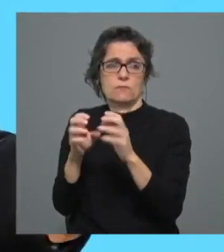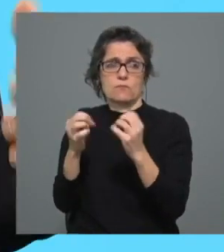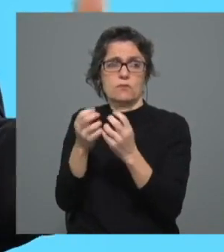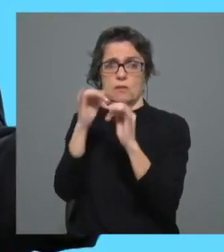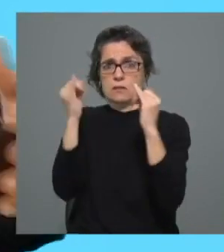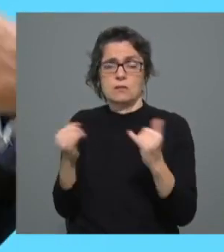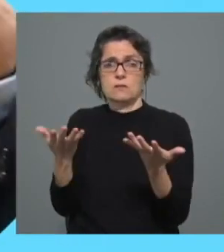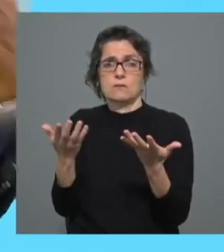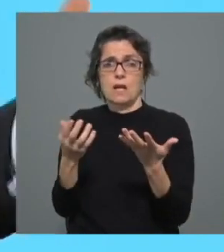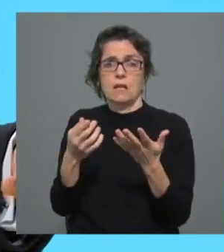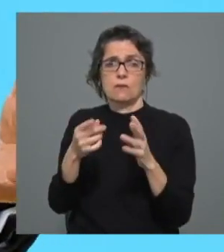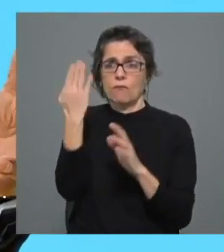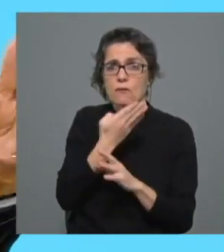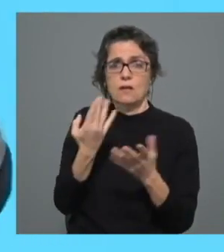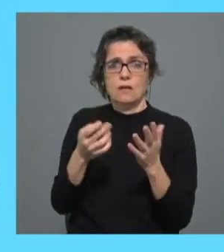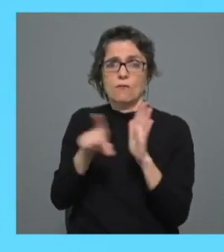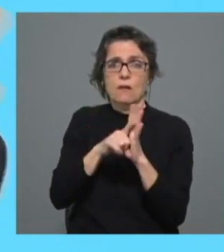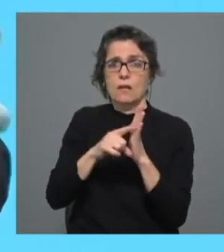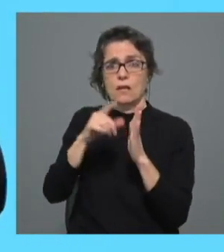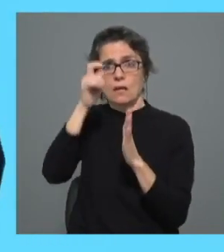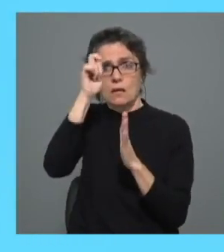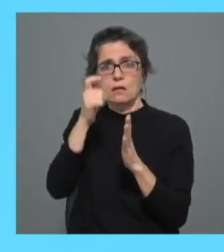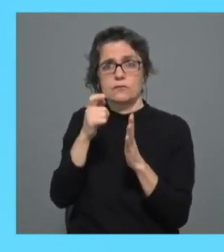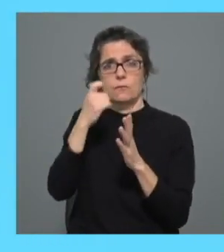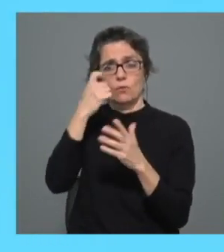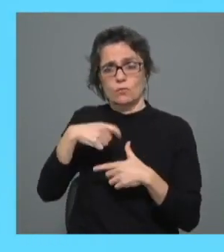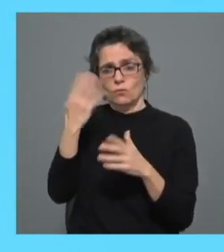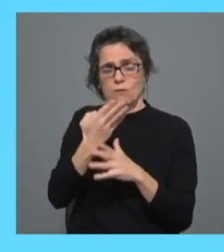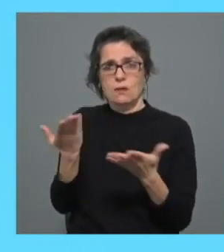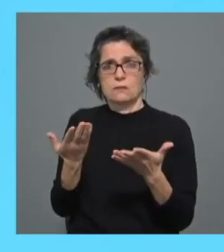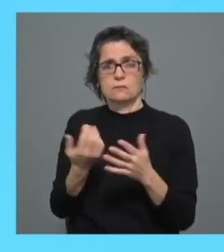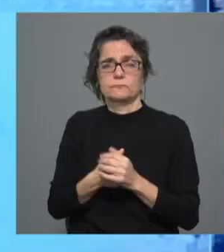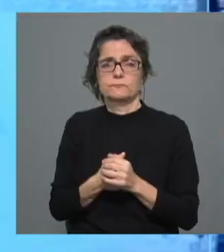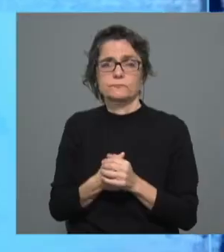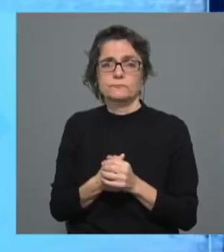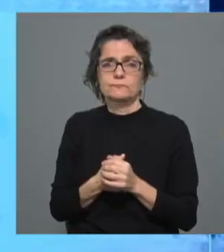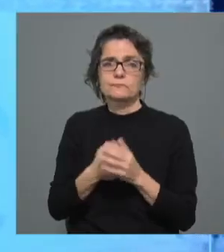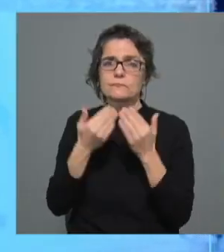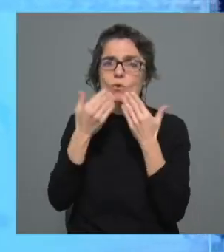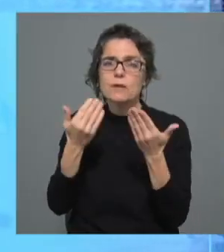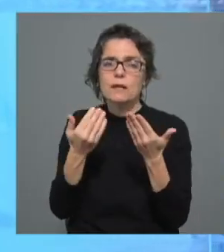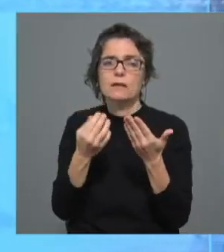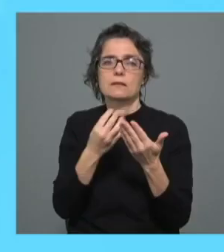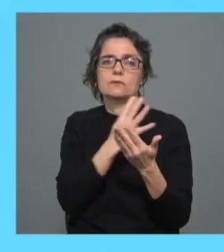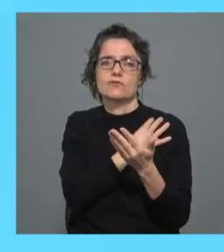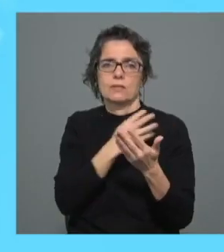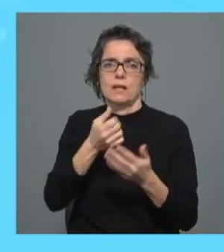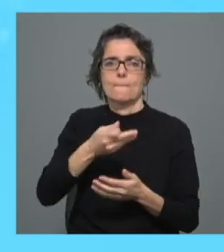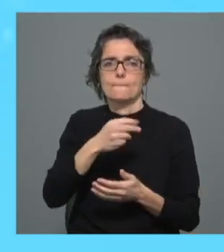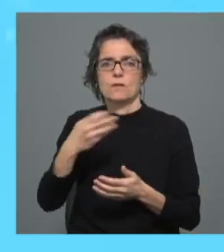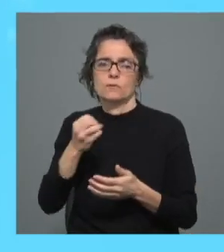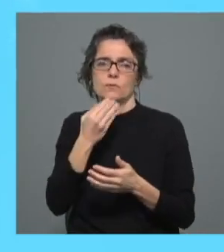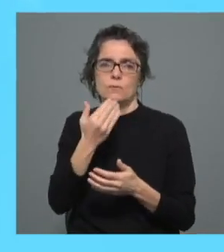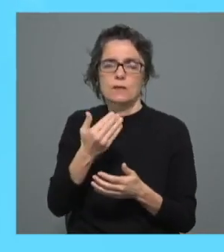do direito, da lei, do respeito pelo direito humano, etc, etc. General Luís Valença Pinto, agradeço ter estado aqui no programa Eclésia e esta análise